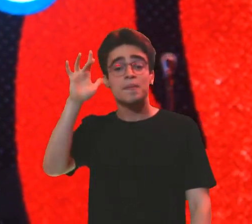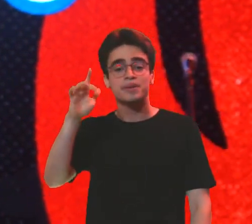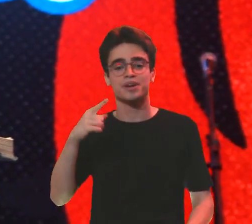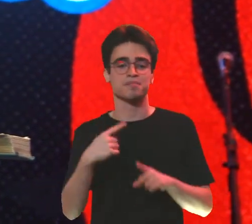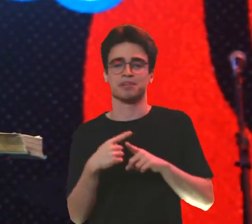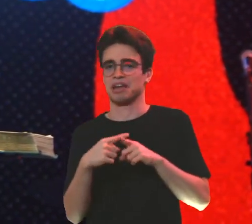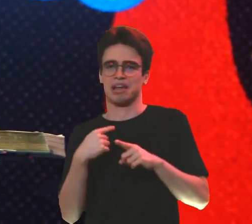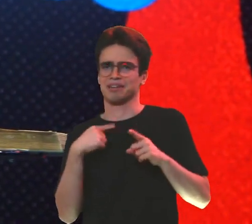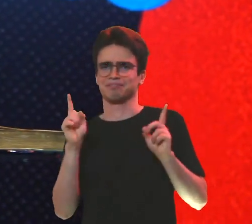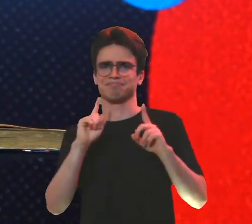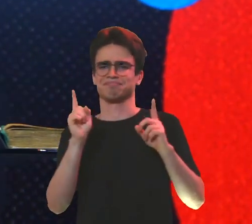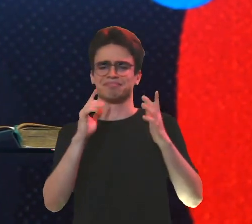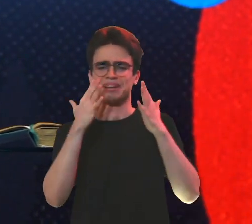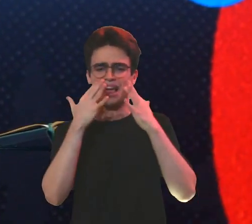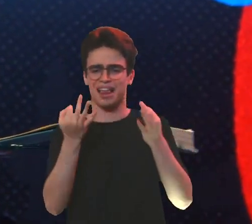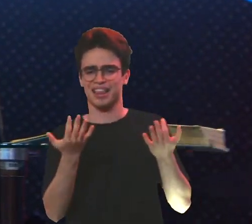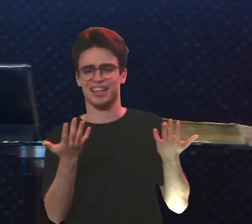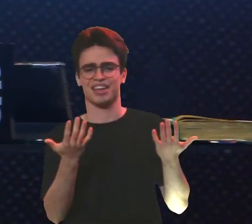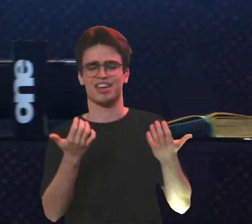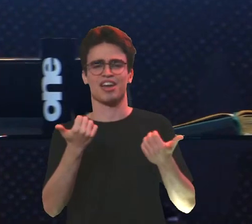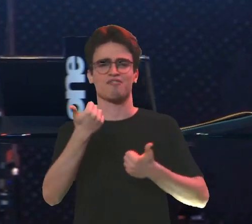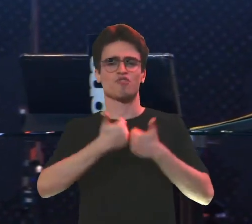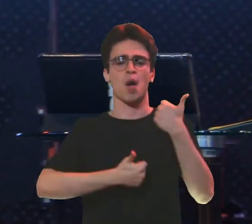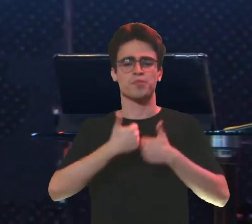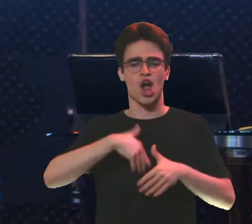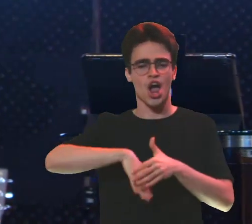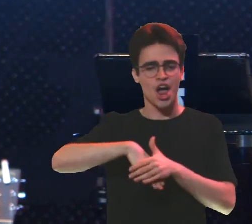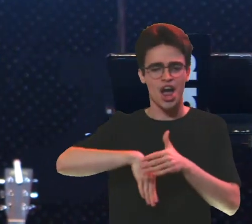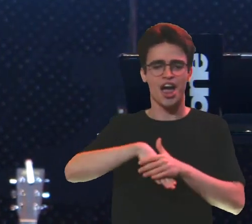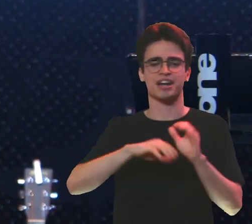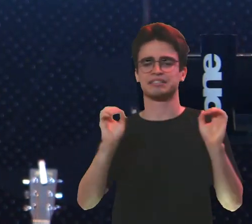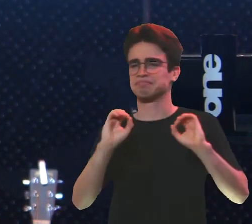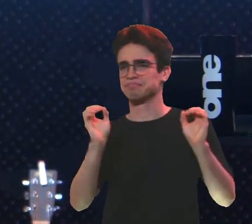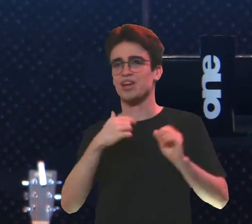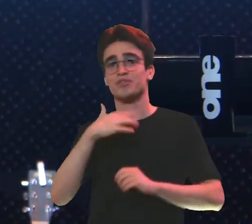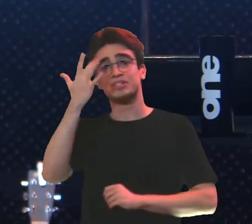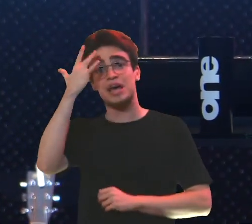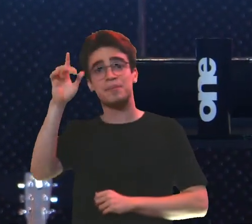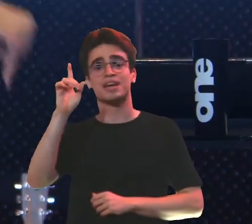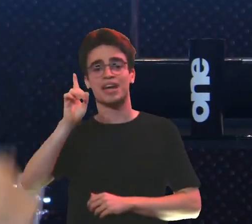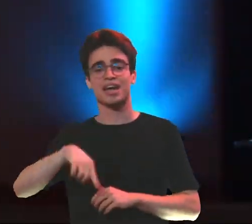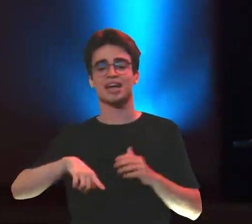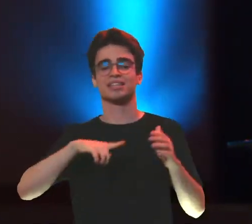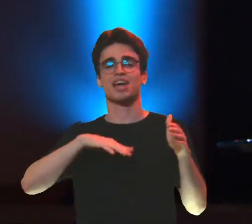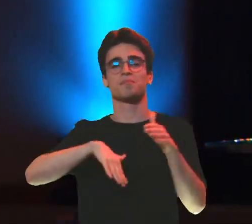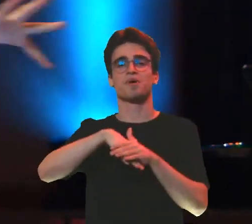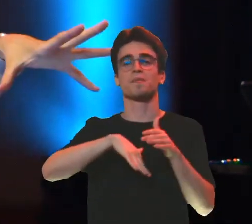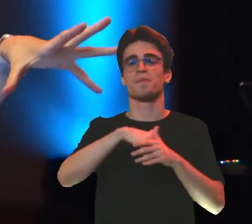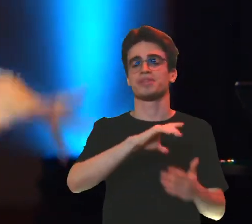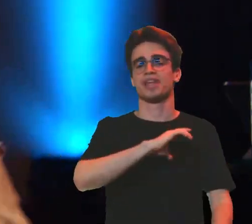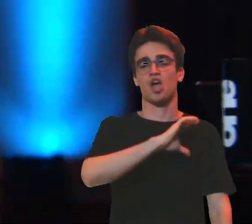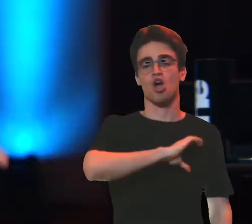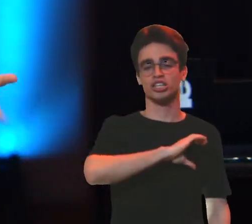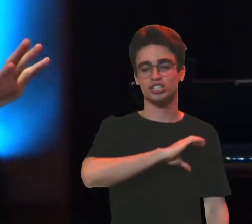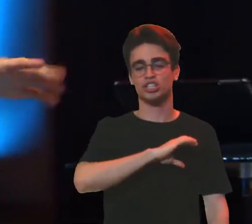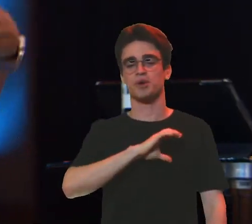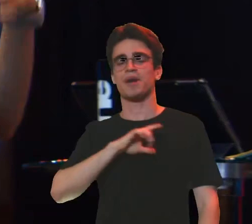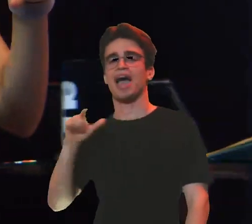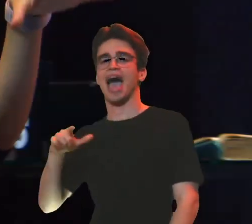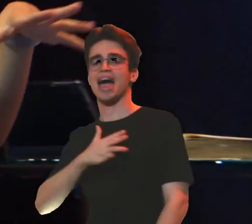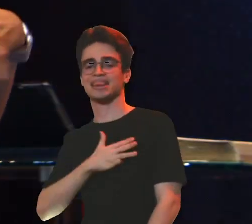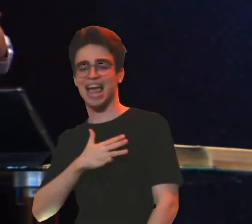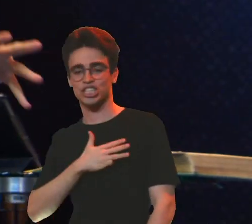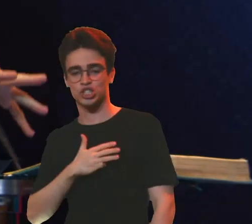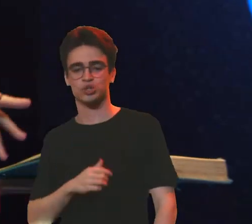não sou muito ligada assim, em futebol, essas coisas, e aí eu não sabia que era dia de Atletiba. E aí, beleza, assim,